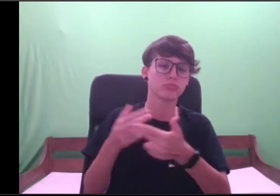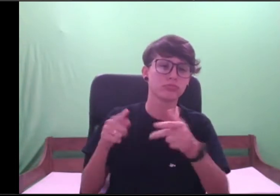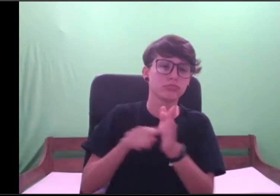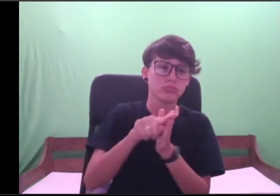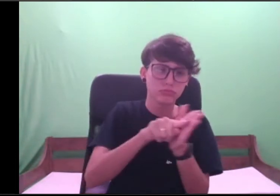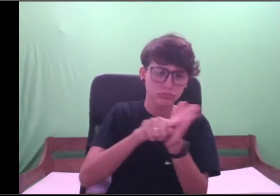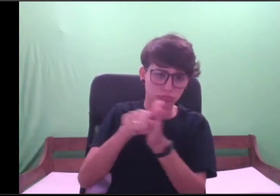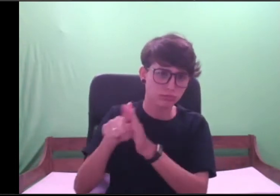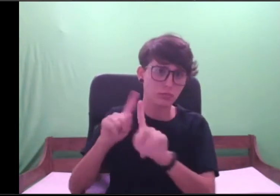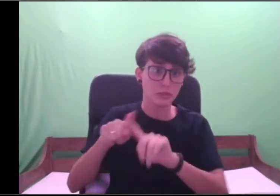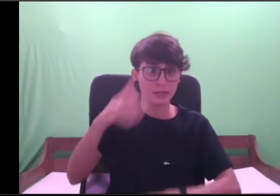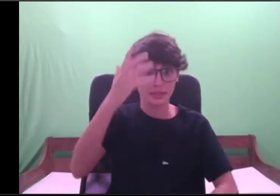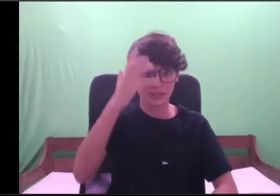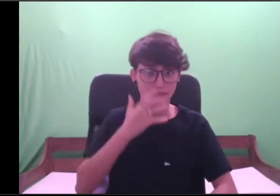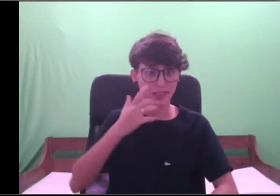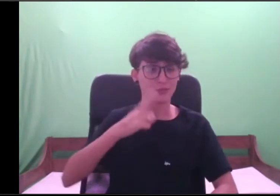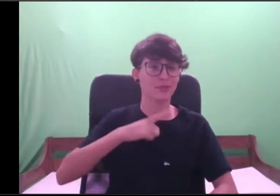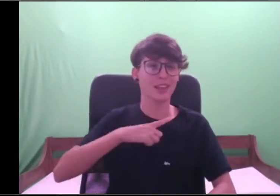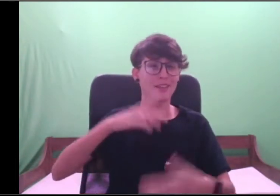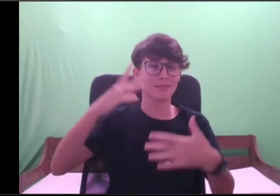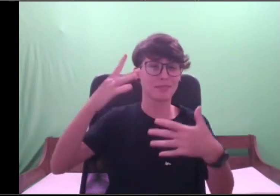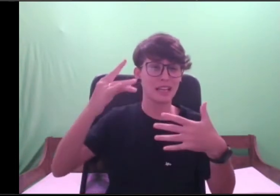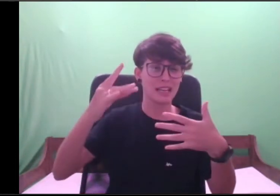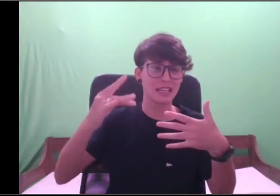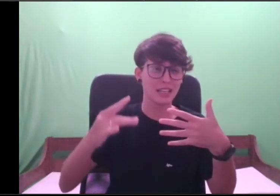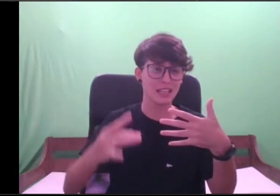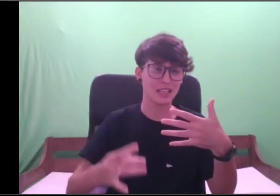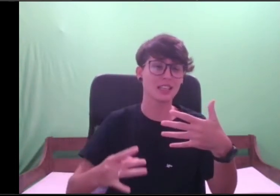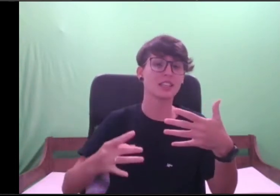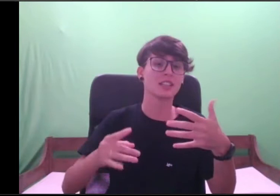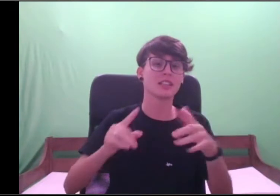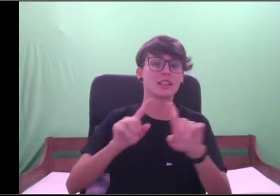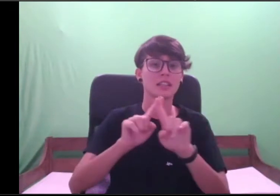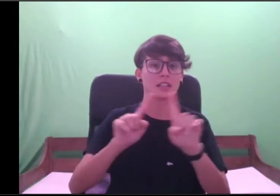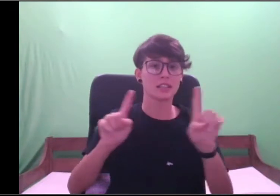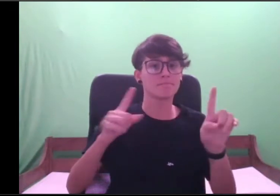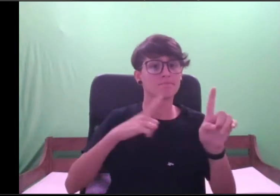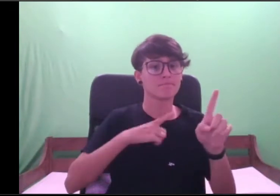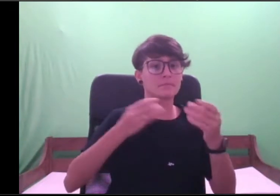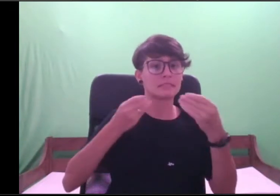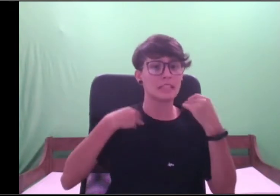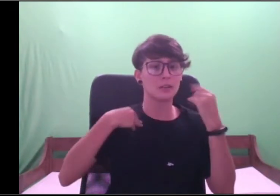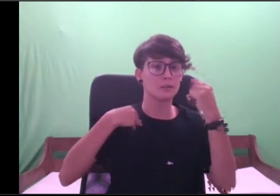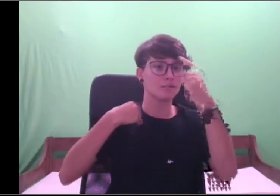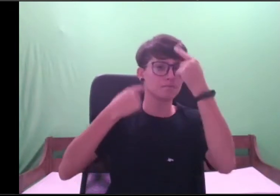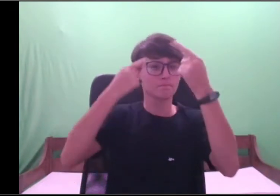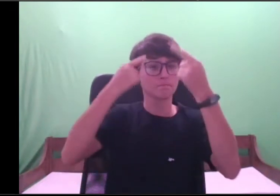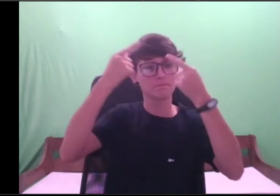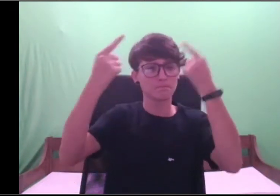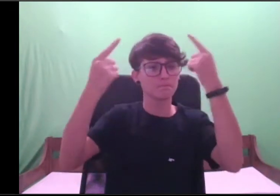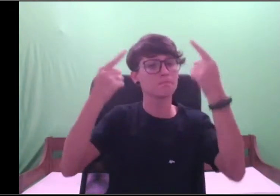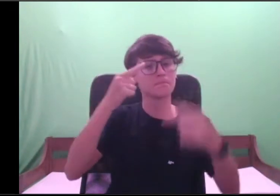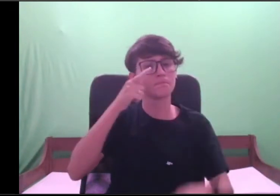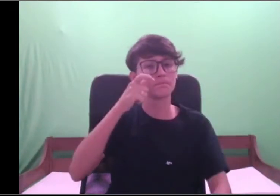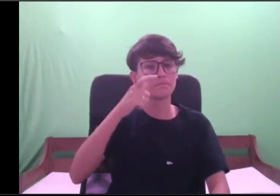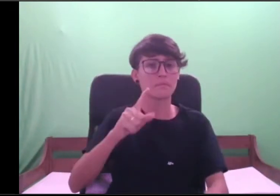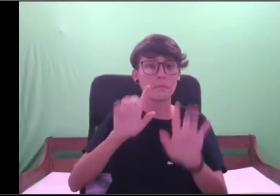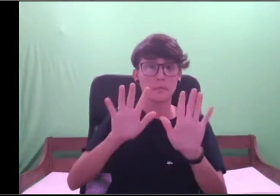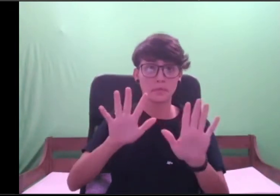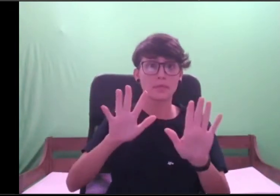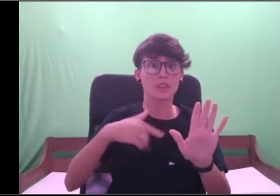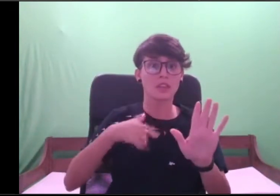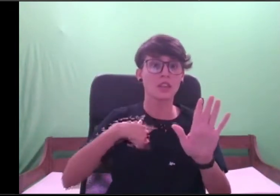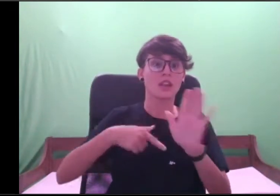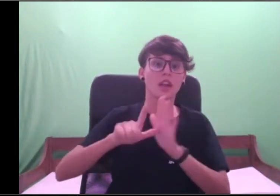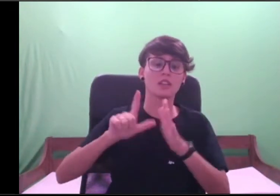é sério, é criterioso, né? E dá alguns insights bastante interessantes, tá? Mas em vez de eu mencionar as competências